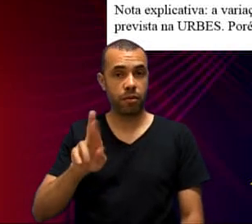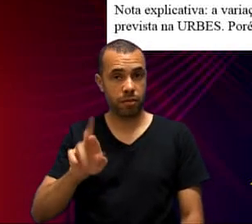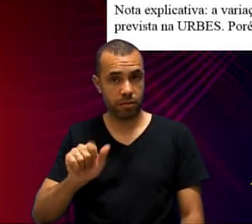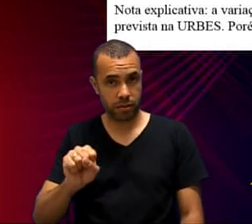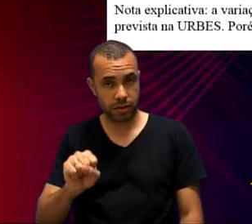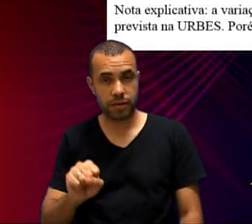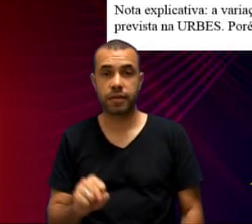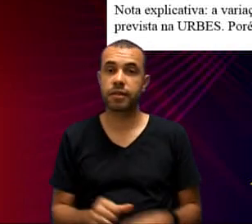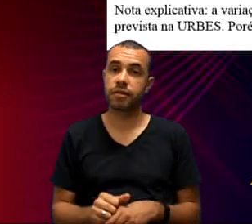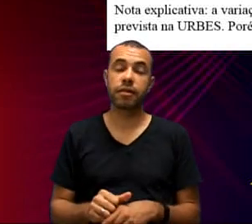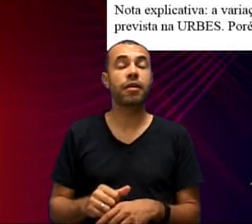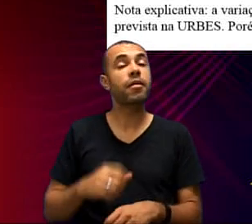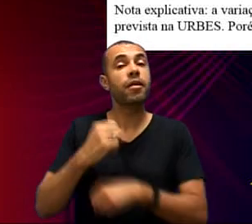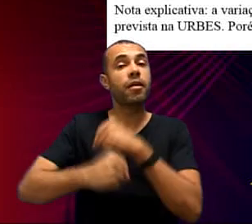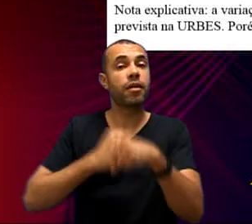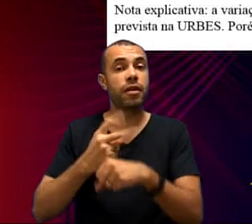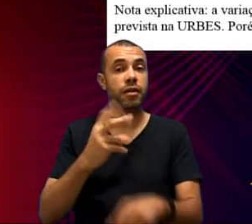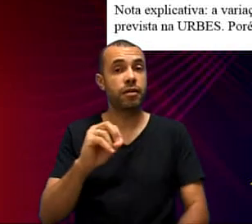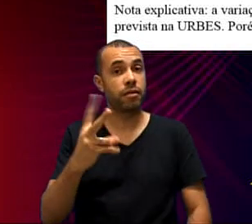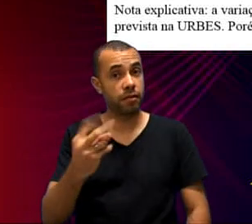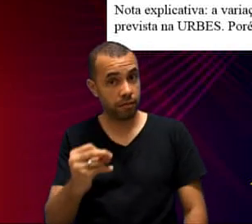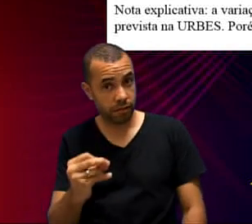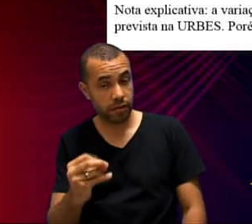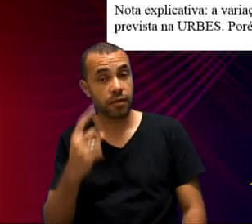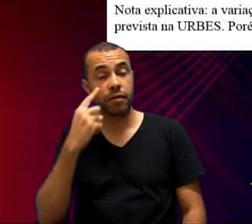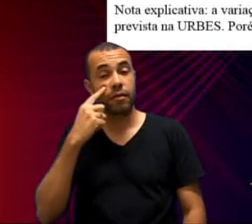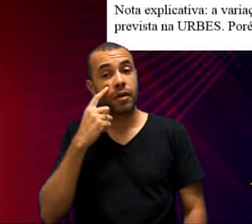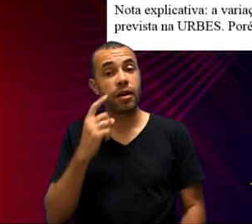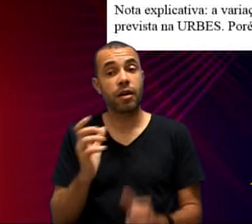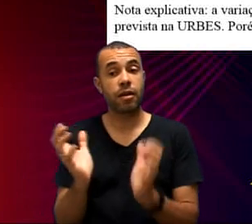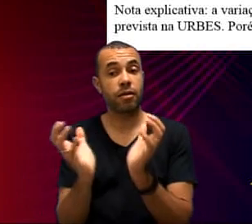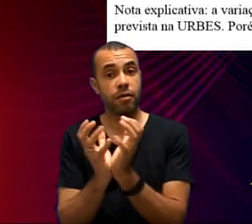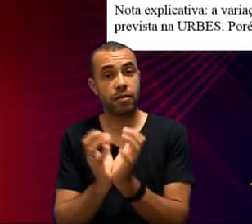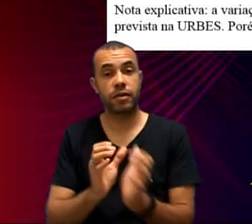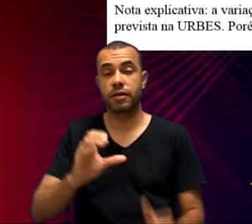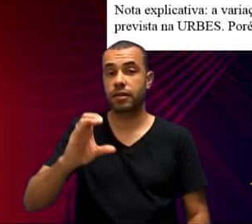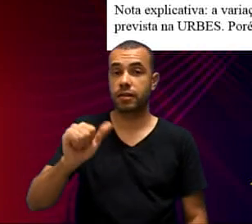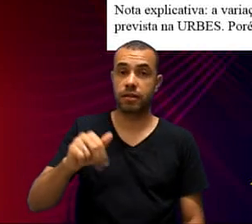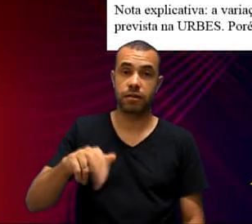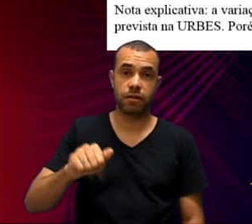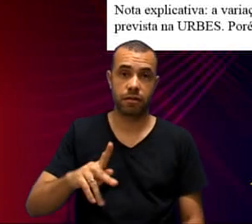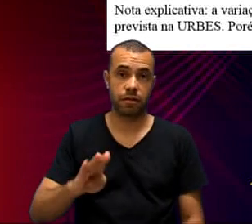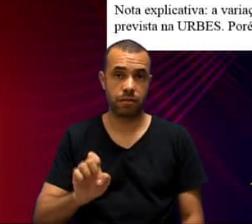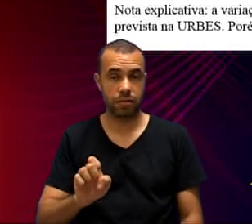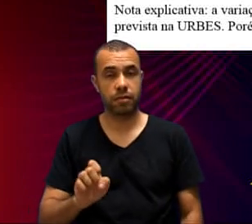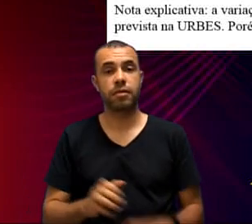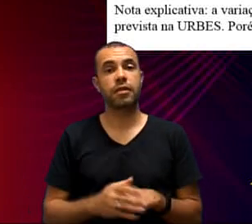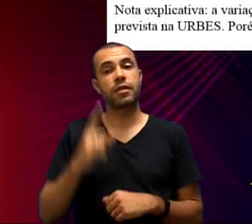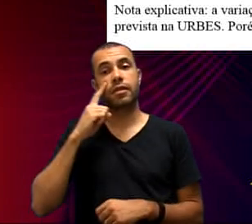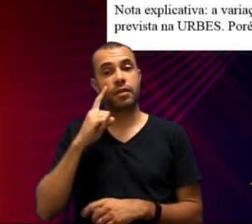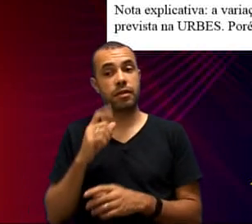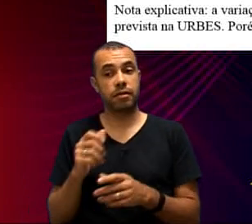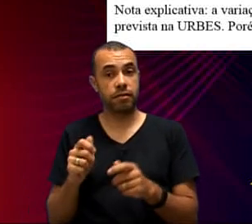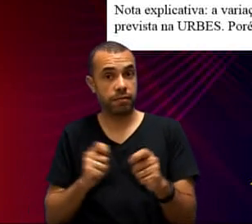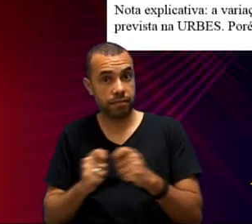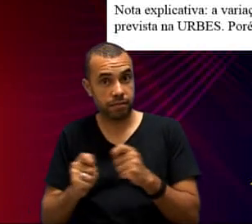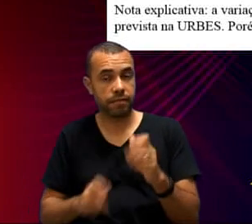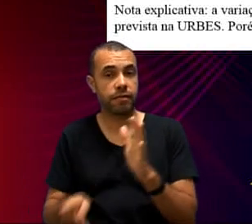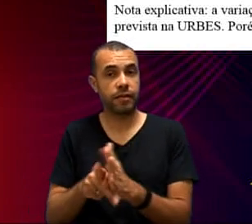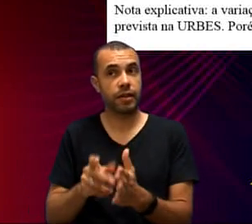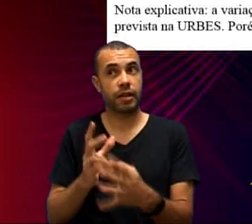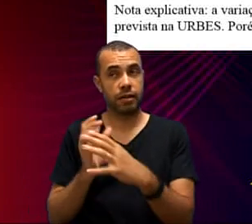o Caixa Único estará dentro do órgão CEMOB. Então, a receita veio para a prefeitura.